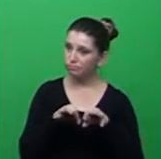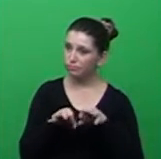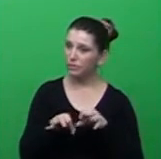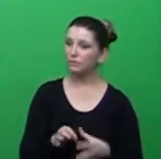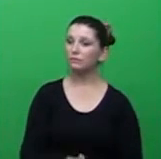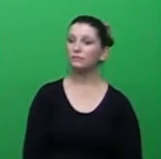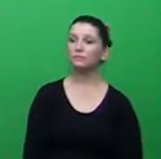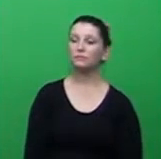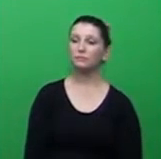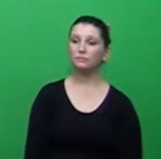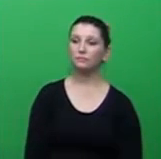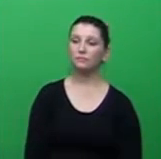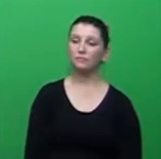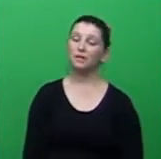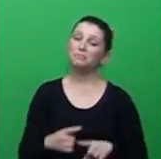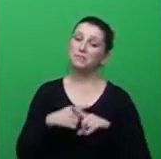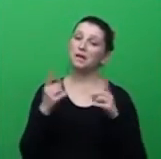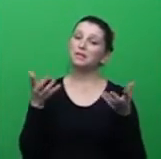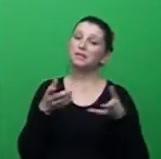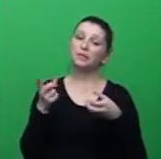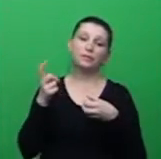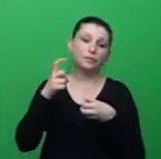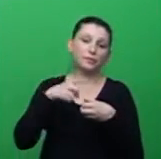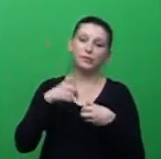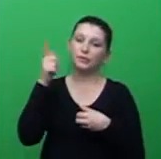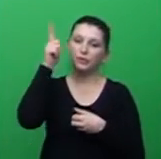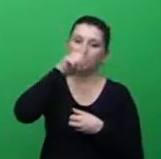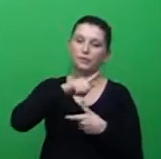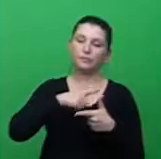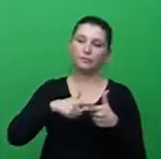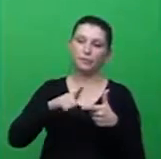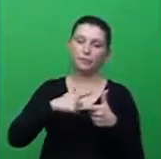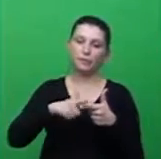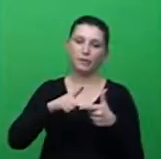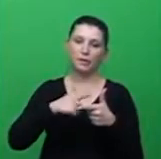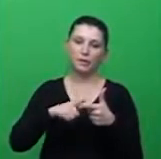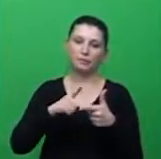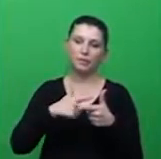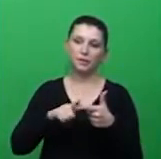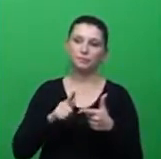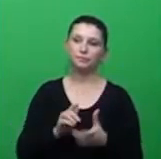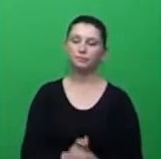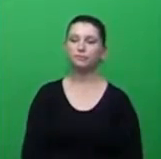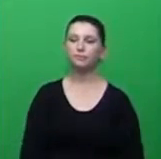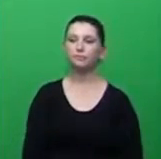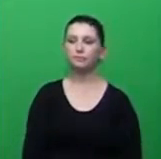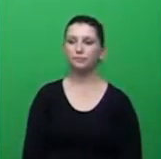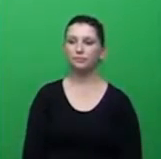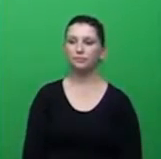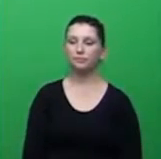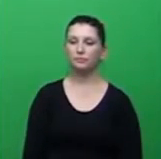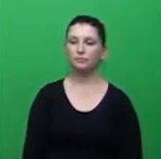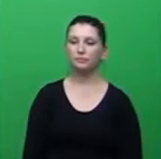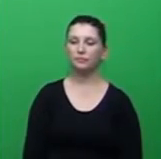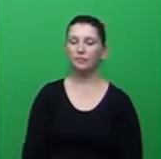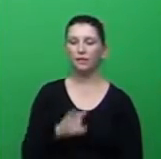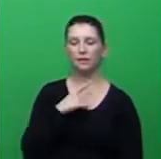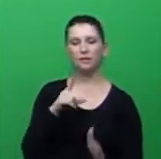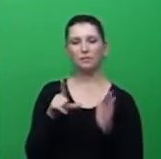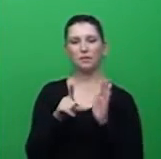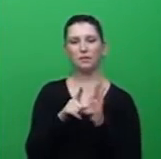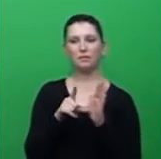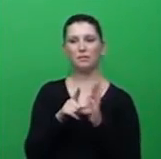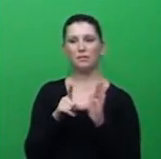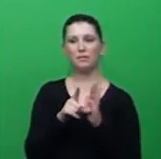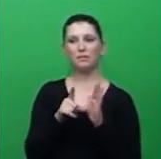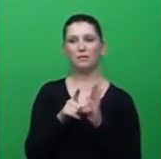situação, mas só que voltou ao normal. E além disso, pior, que teve numa loja de uma senhora ali, que eles